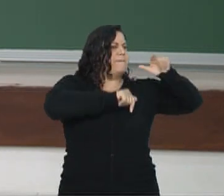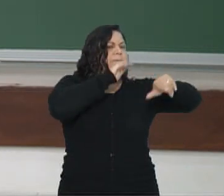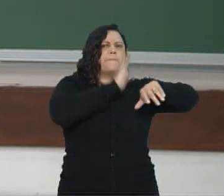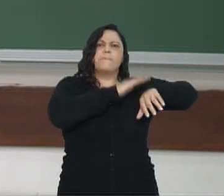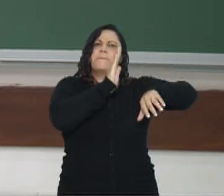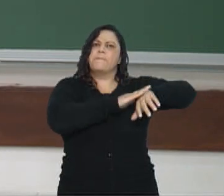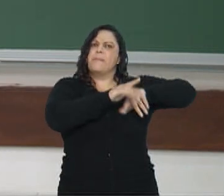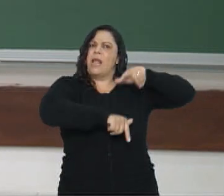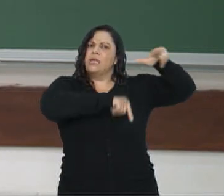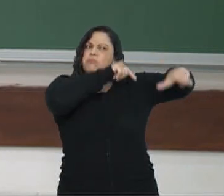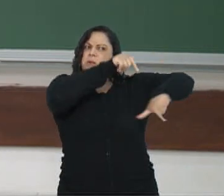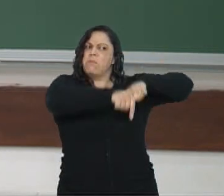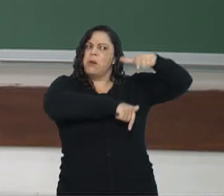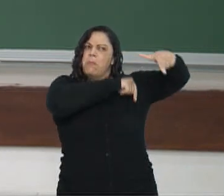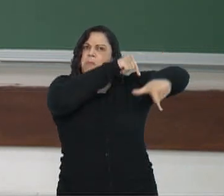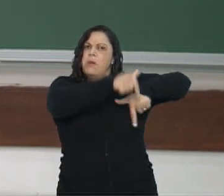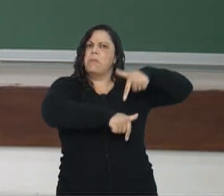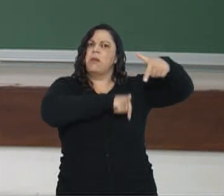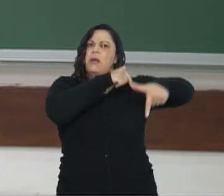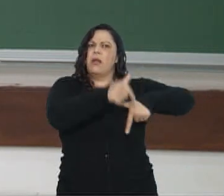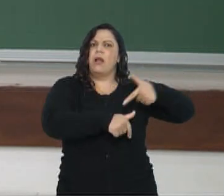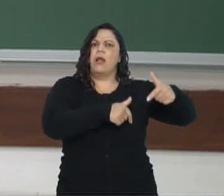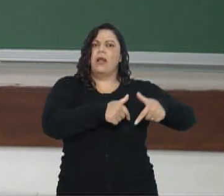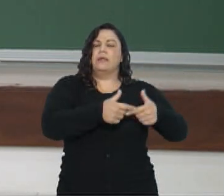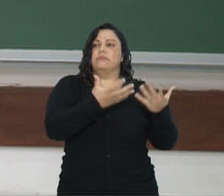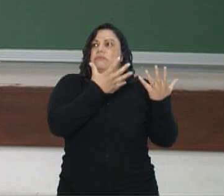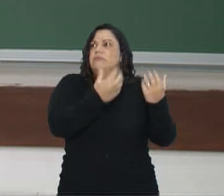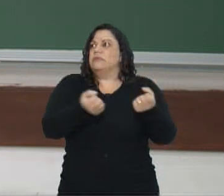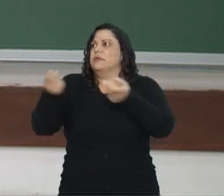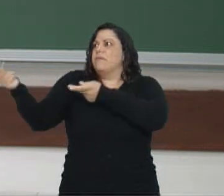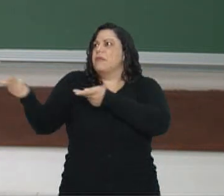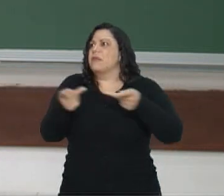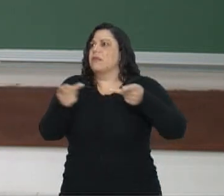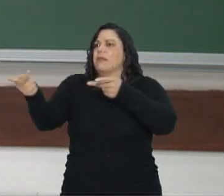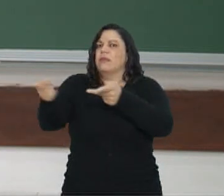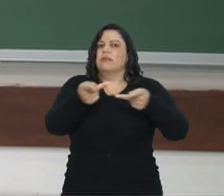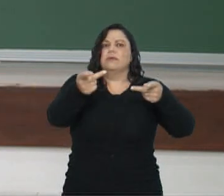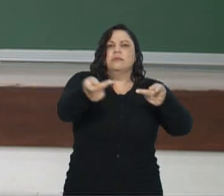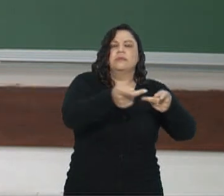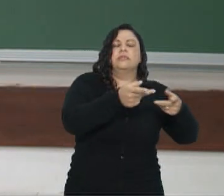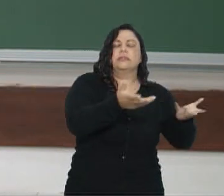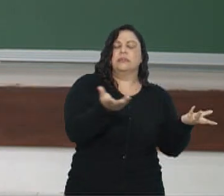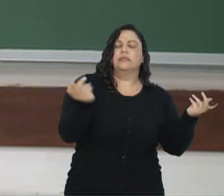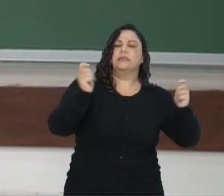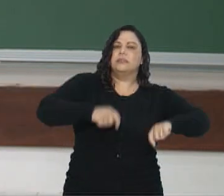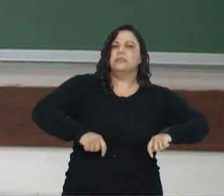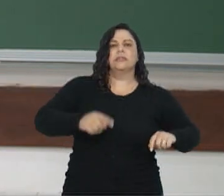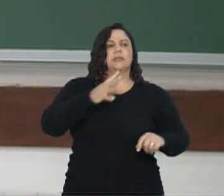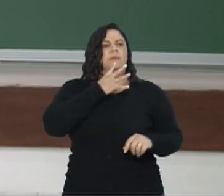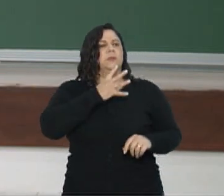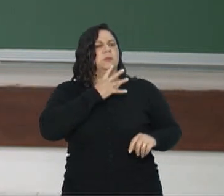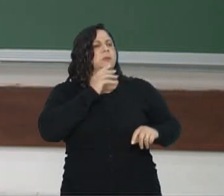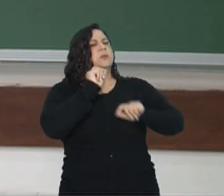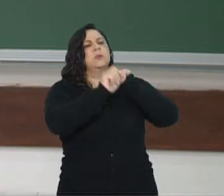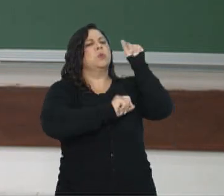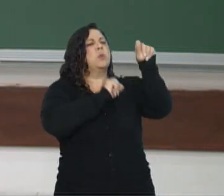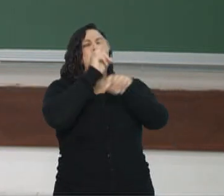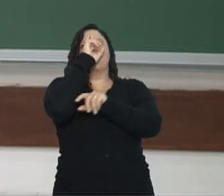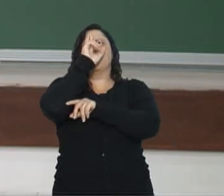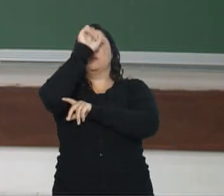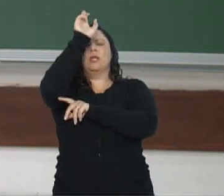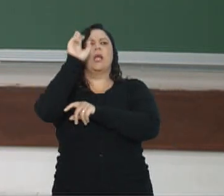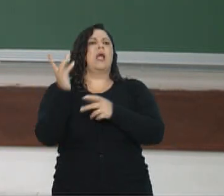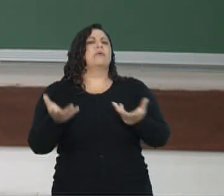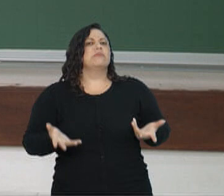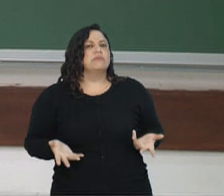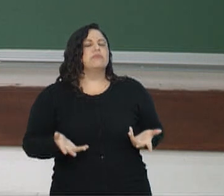mais produzia na Europa. Ele recebia visitantes de vários países para conhecer essa administração dele da fábrica. Ele vendeu a fábrica e